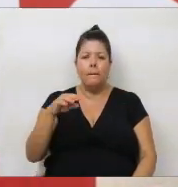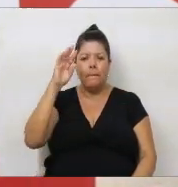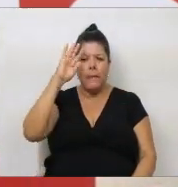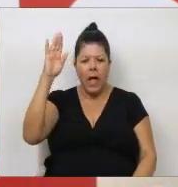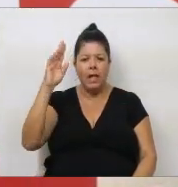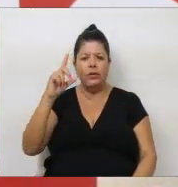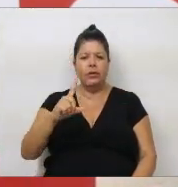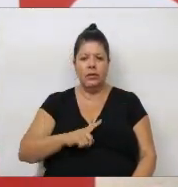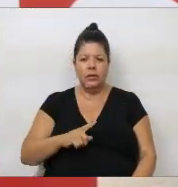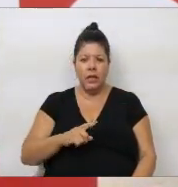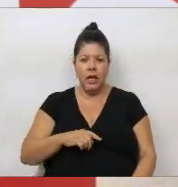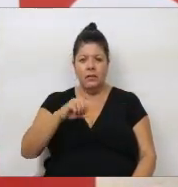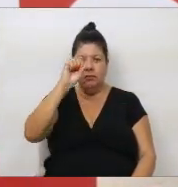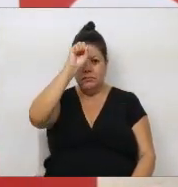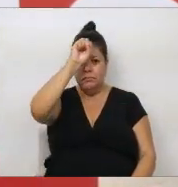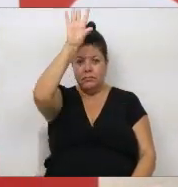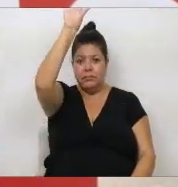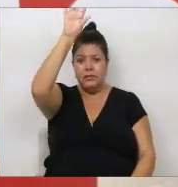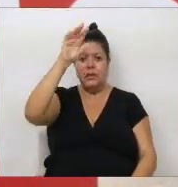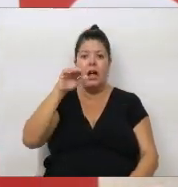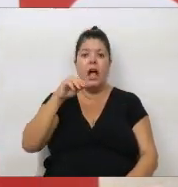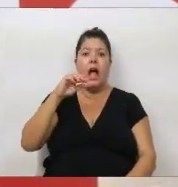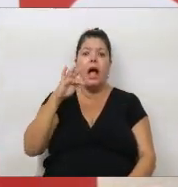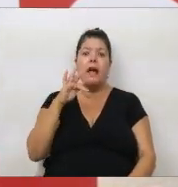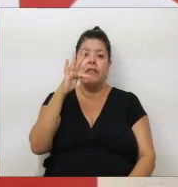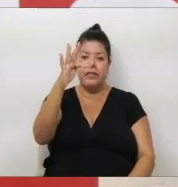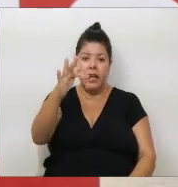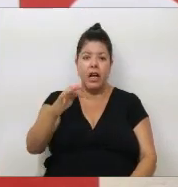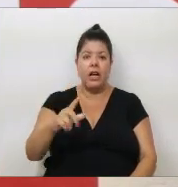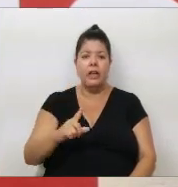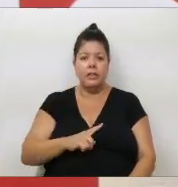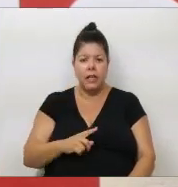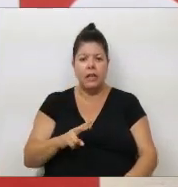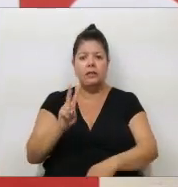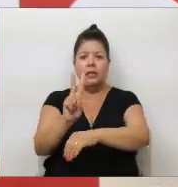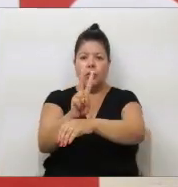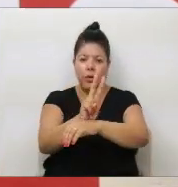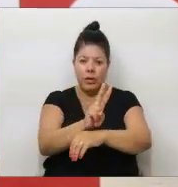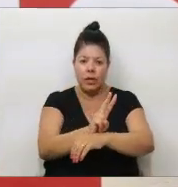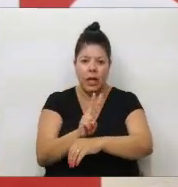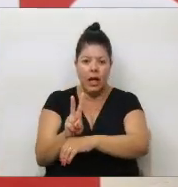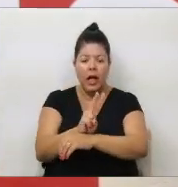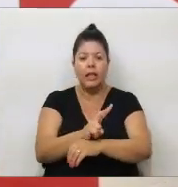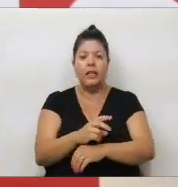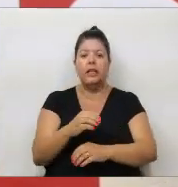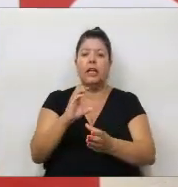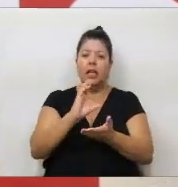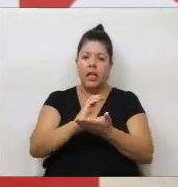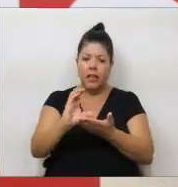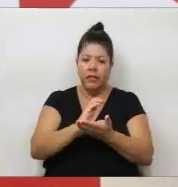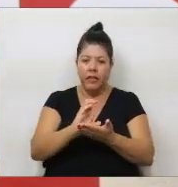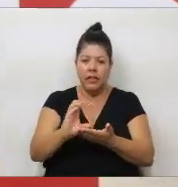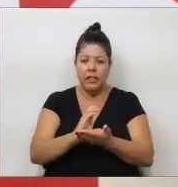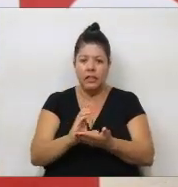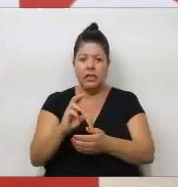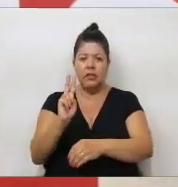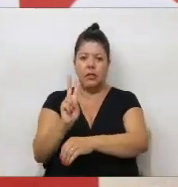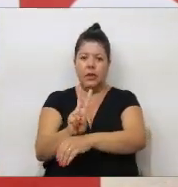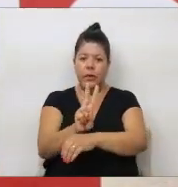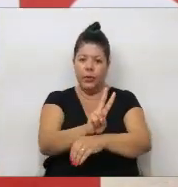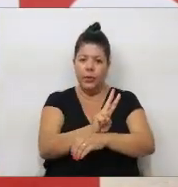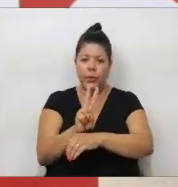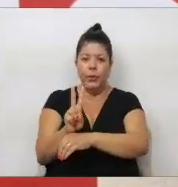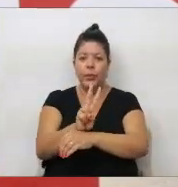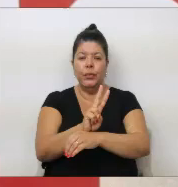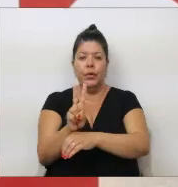Franca, tem que ser extremamente respeitada e preservada. Nós temos que investir em mecanismos de fiscalização,